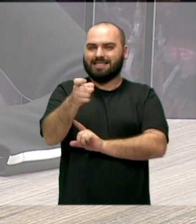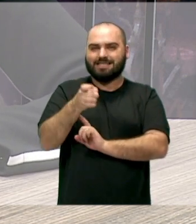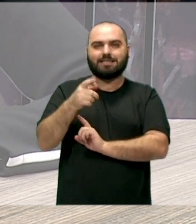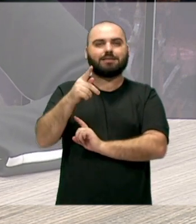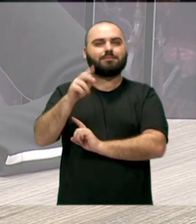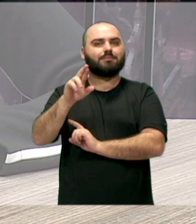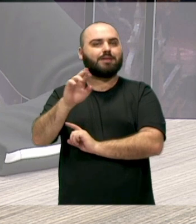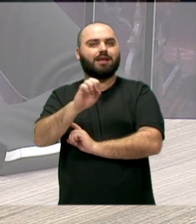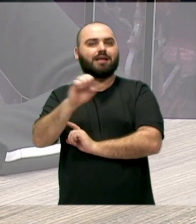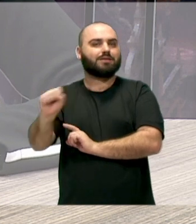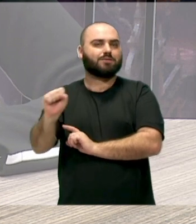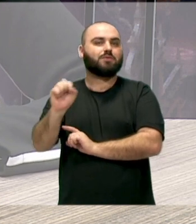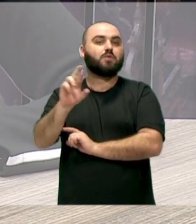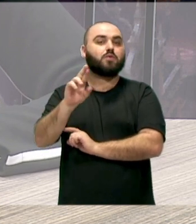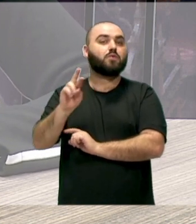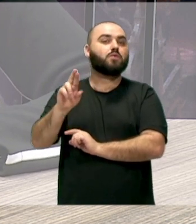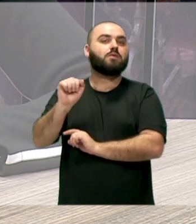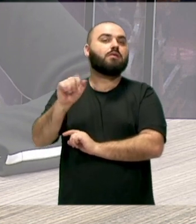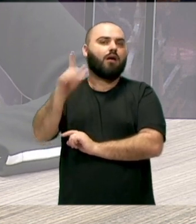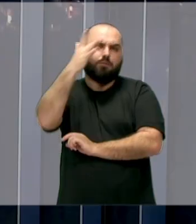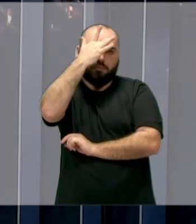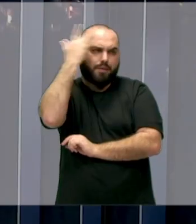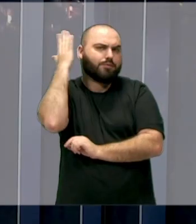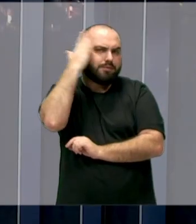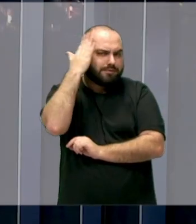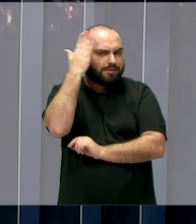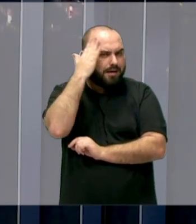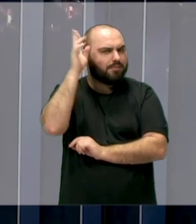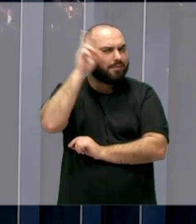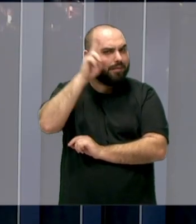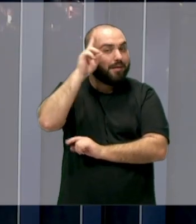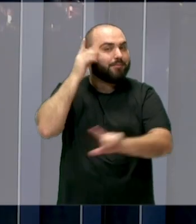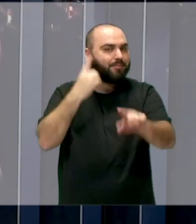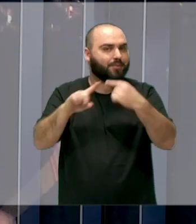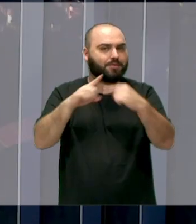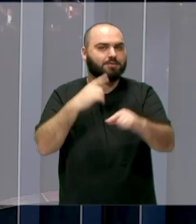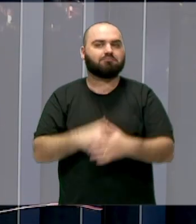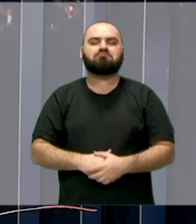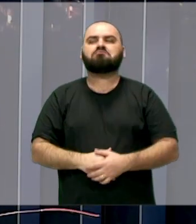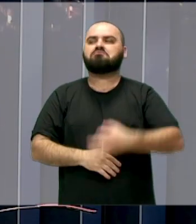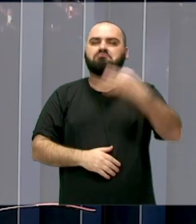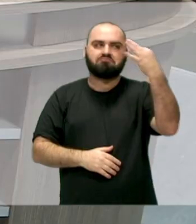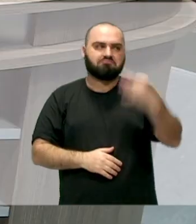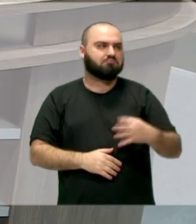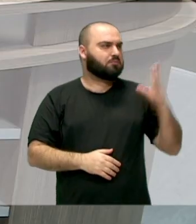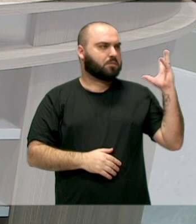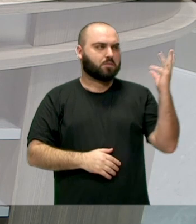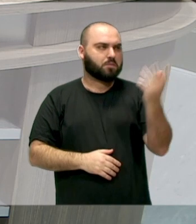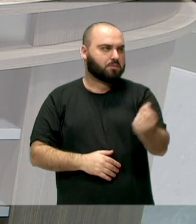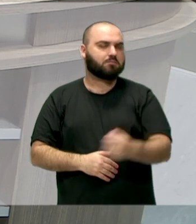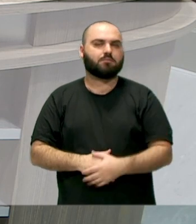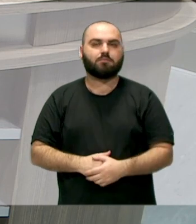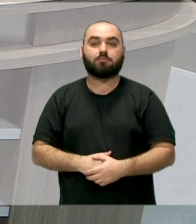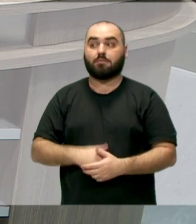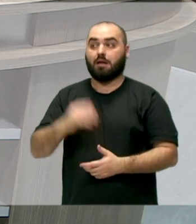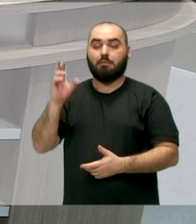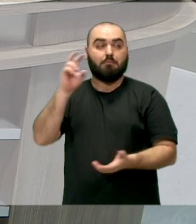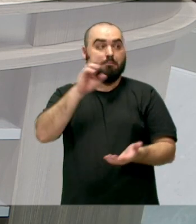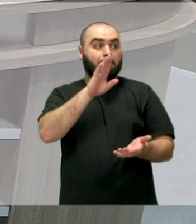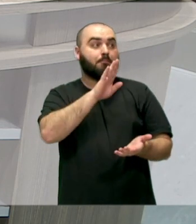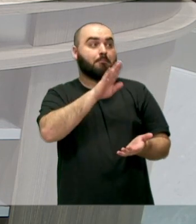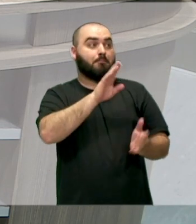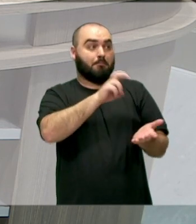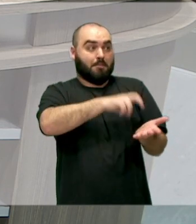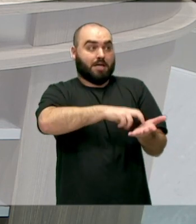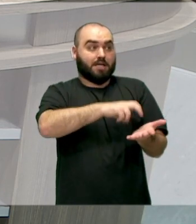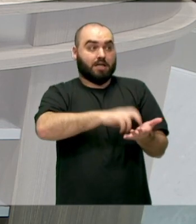uma música do Expresso Rural? Com certeza, todo mundo, né? As manhãs do sul do mundo.